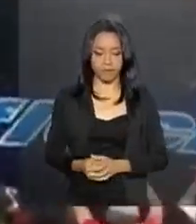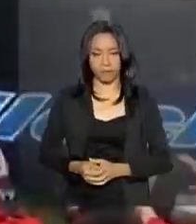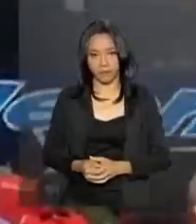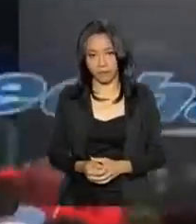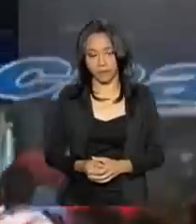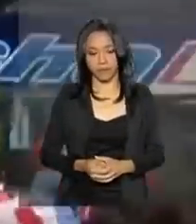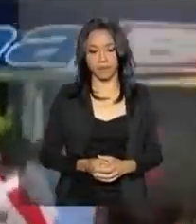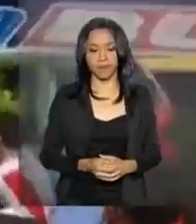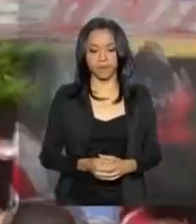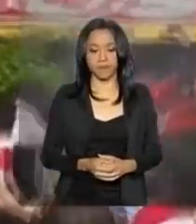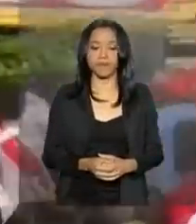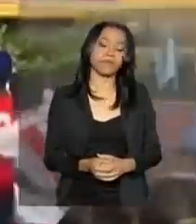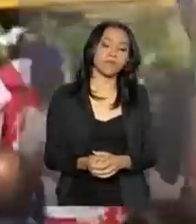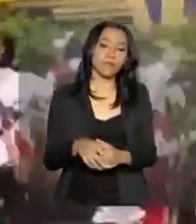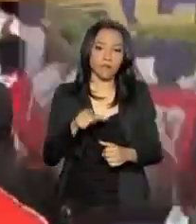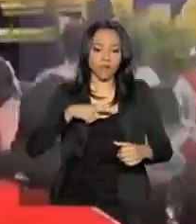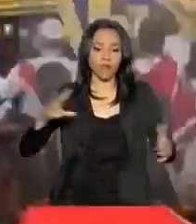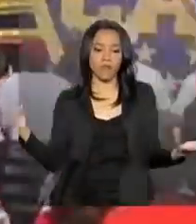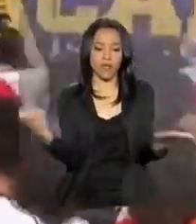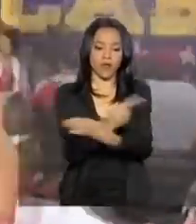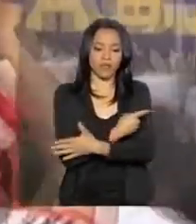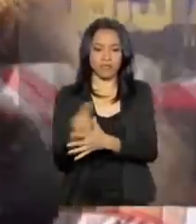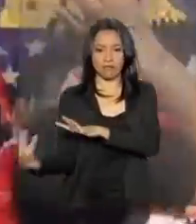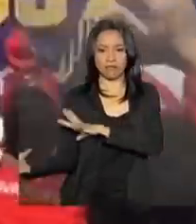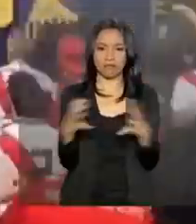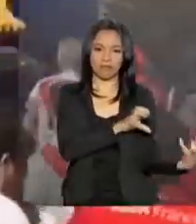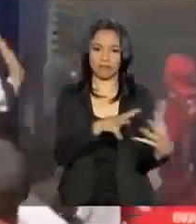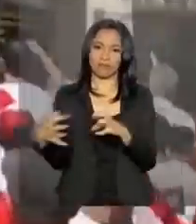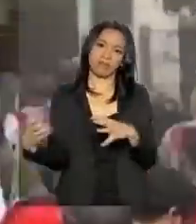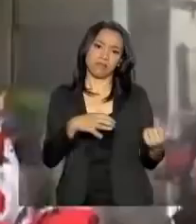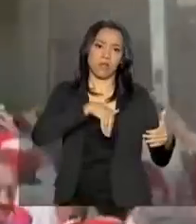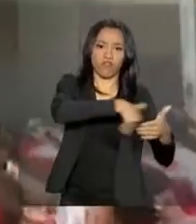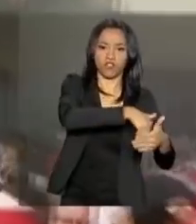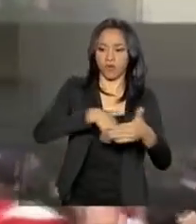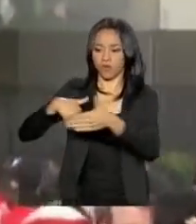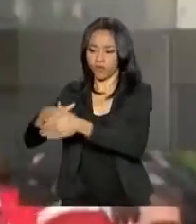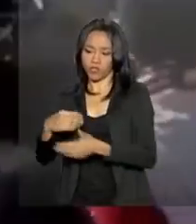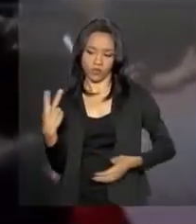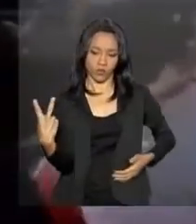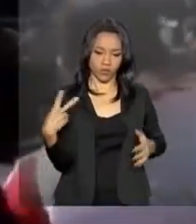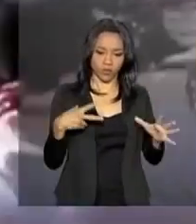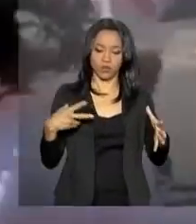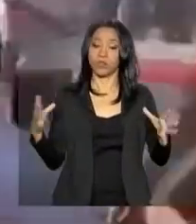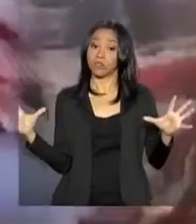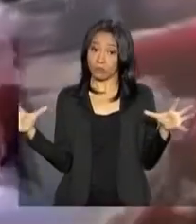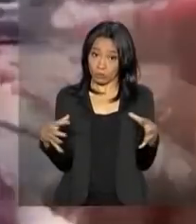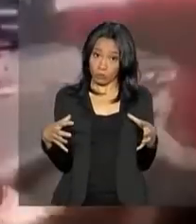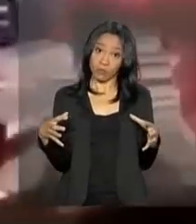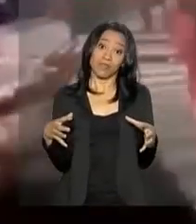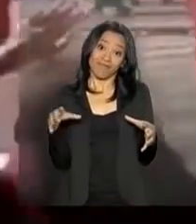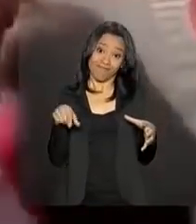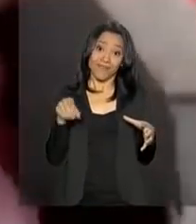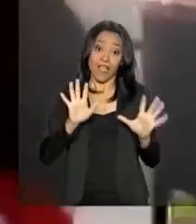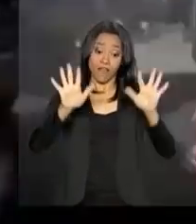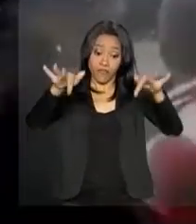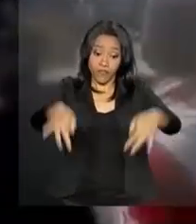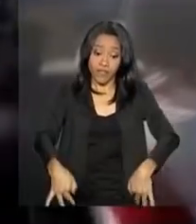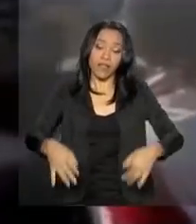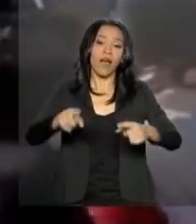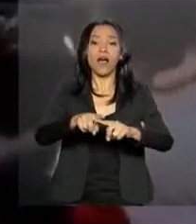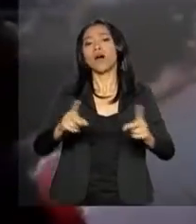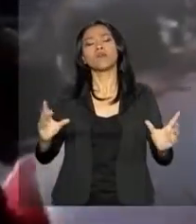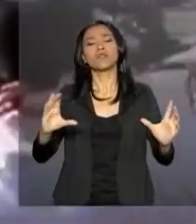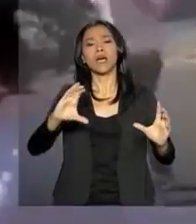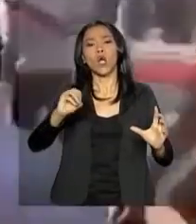Nunes com o conflito entre os torcedores o jogo entre Boca Júniors e riverplate na final da Copa